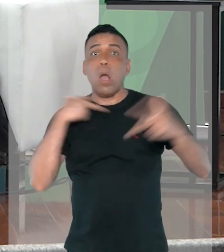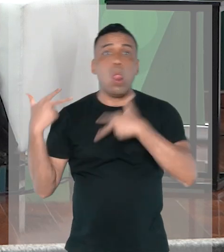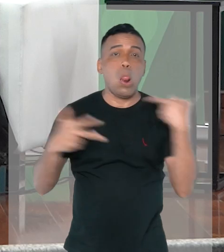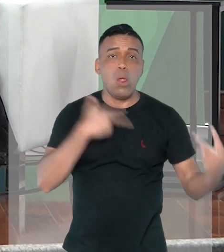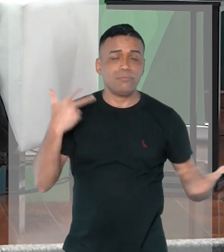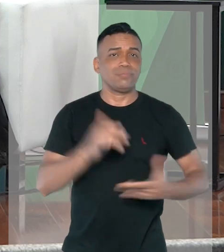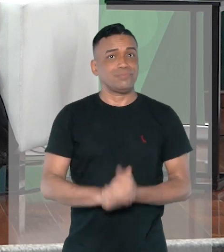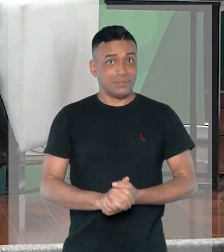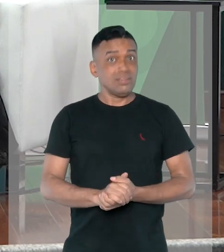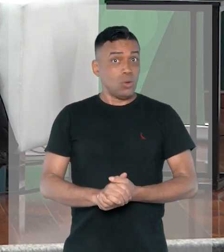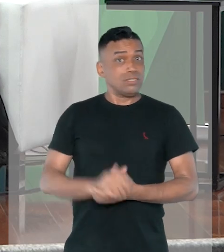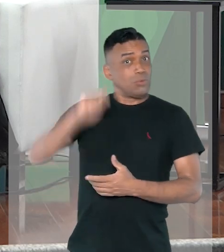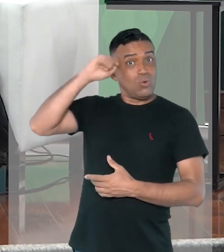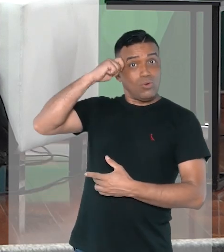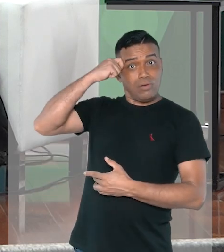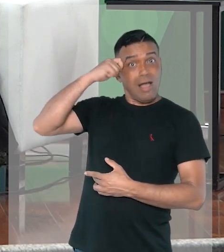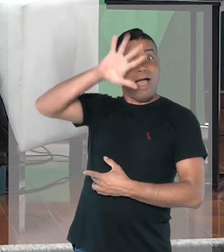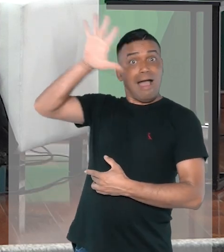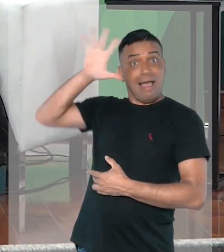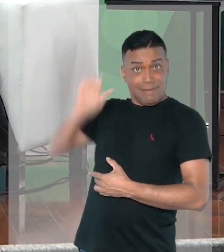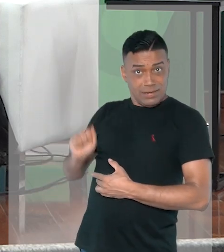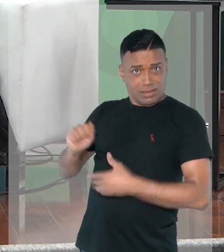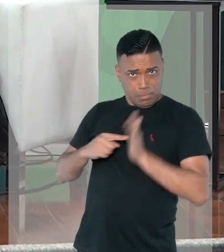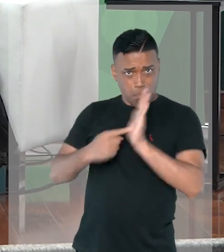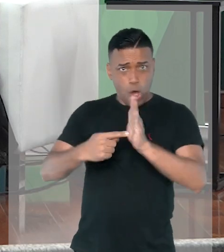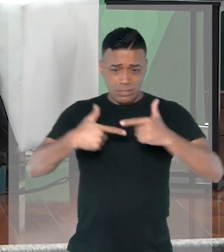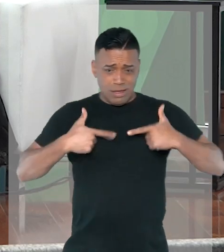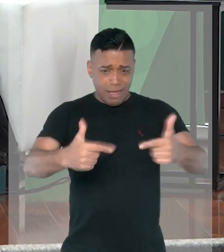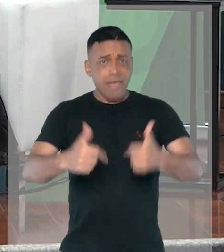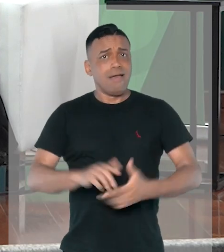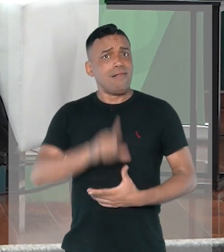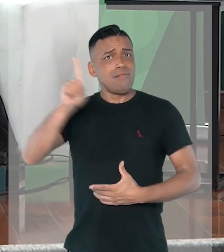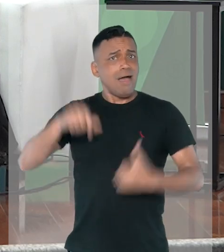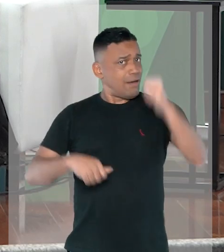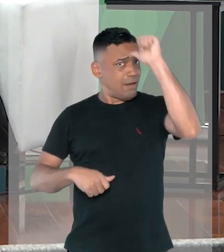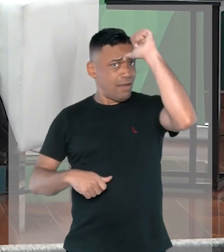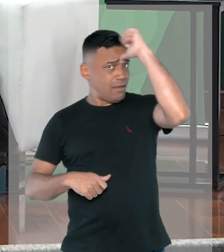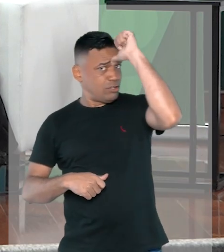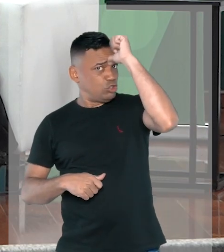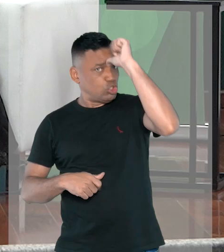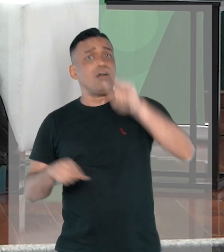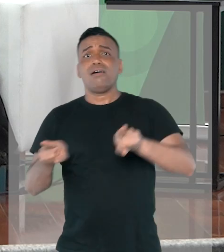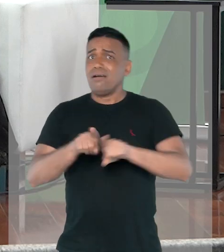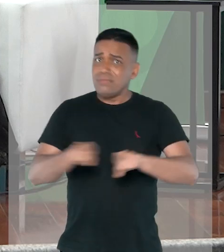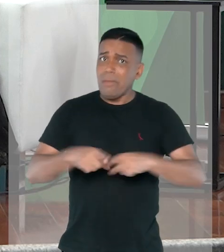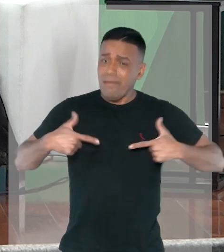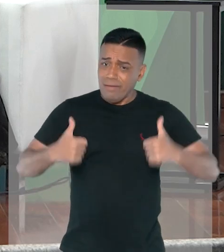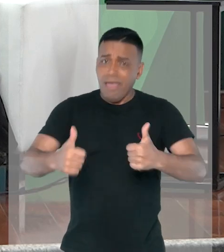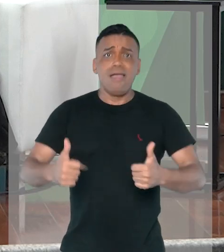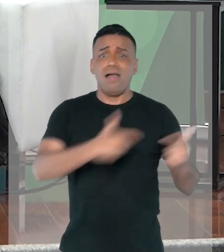a África, ninguém mostra para nós as guerras de lá. Na Índia também está tendo guerras, em várias partes do mundo. As pessoas